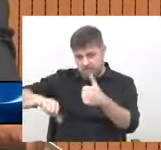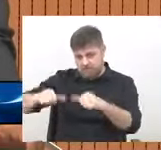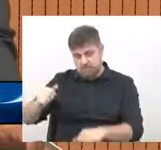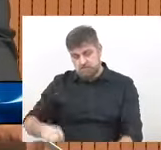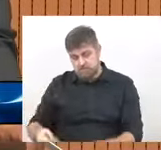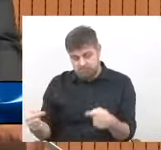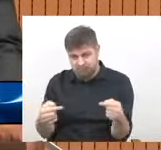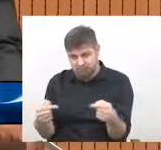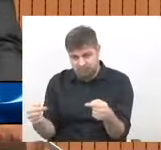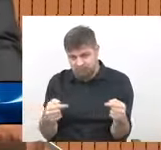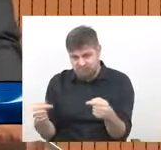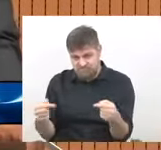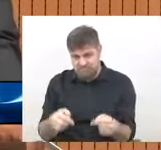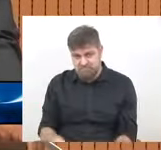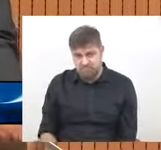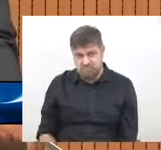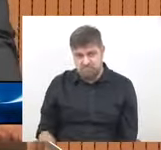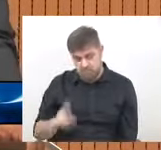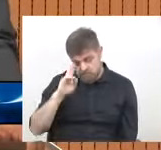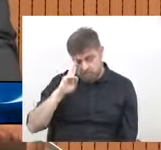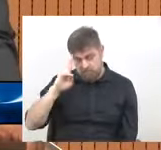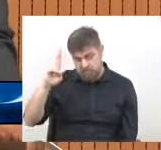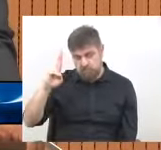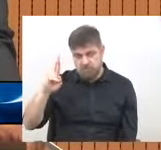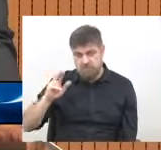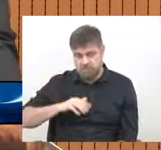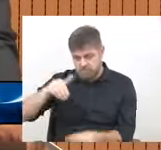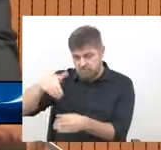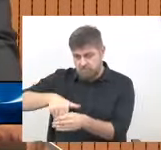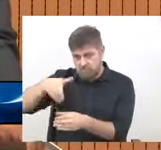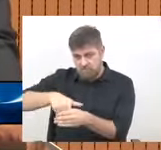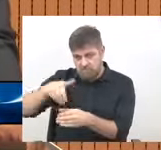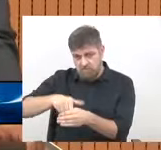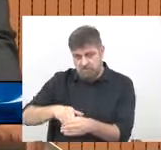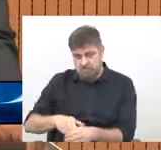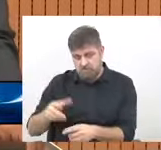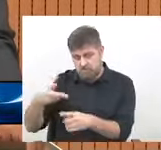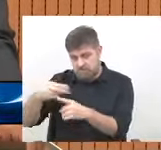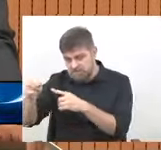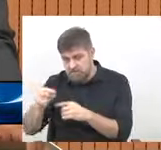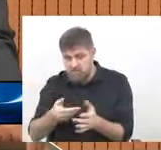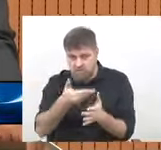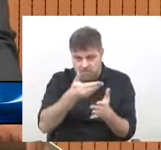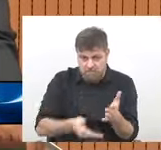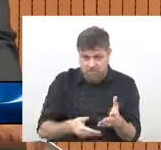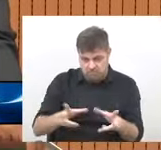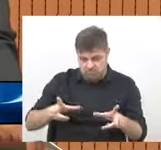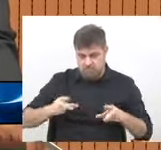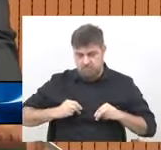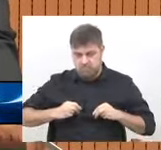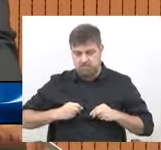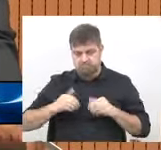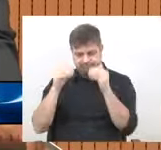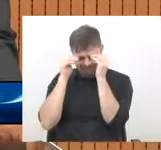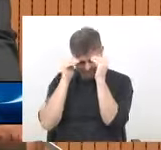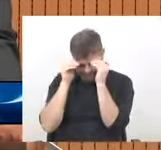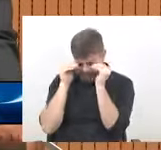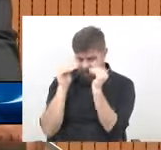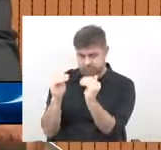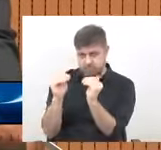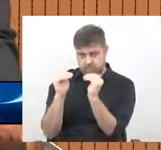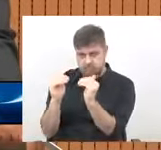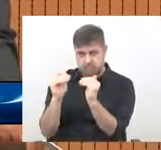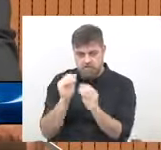disputar um cargo eletivo, né, ganhando ou perdendo, ela merece o respeito e a consideração